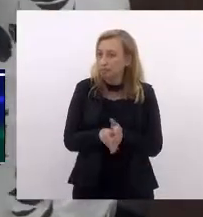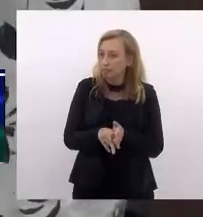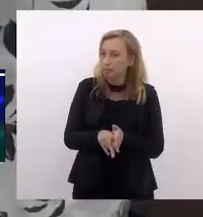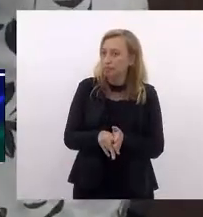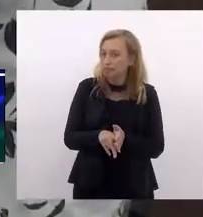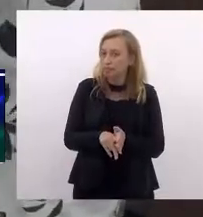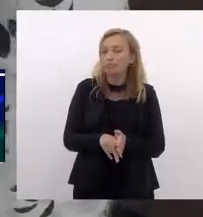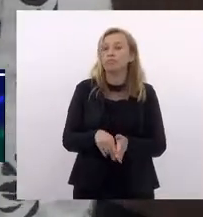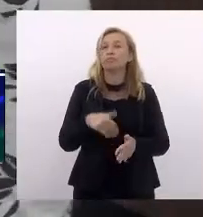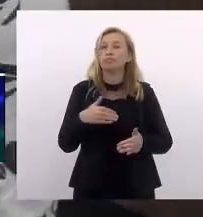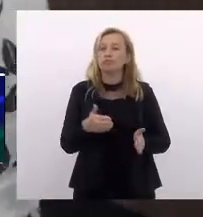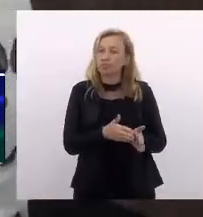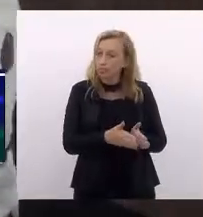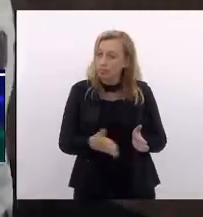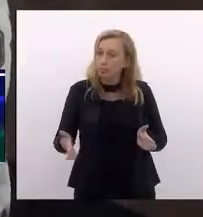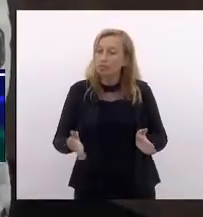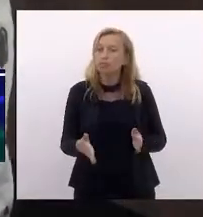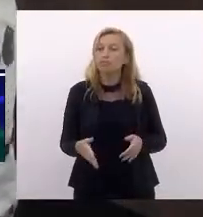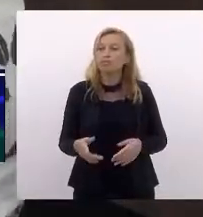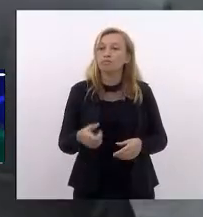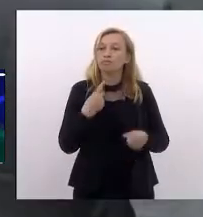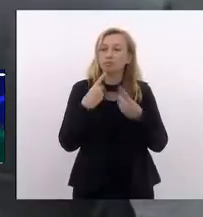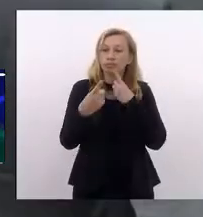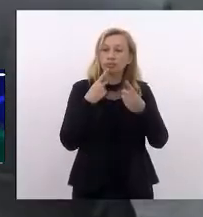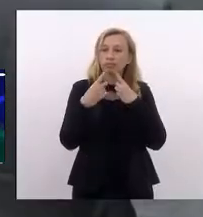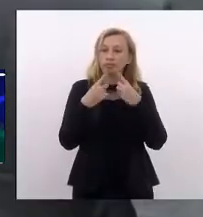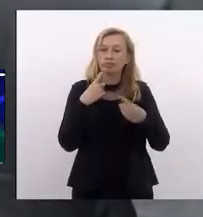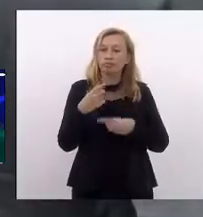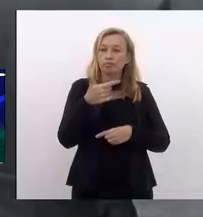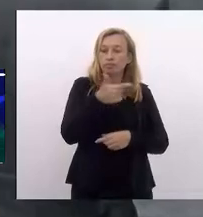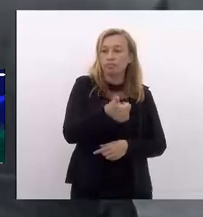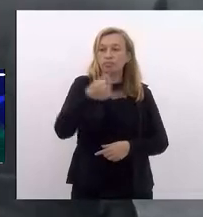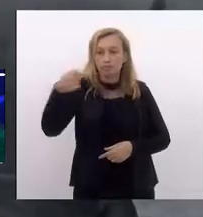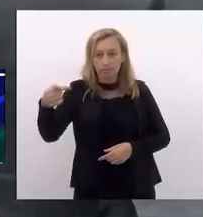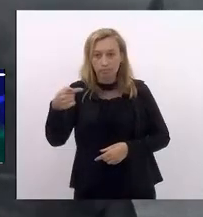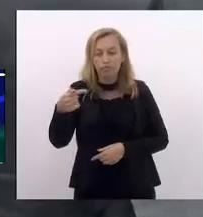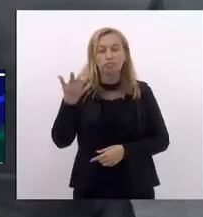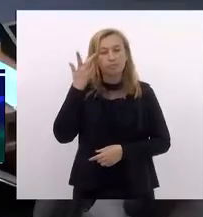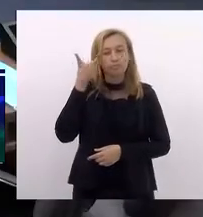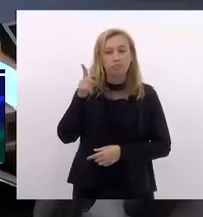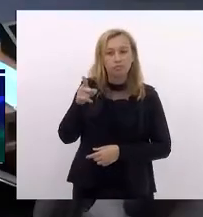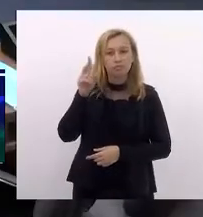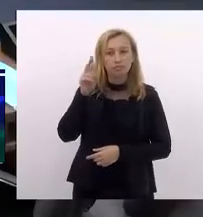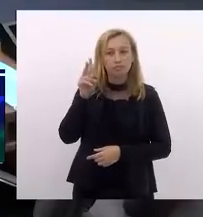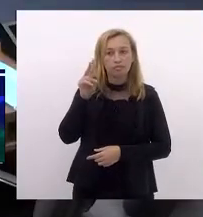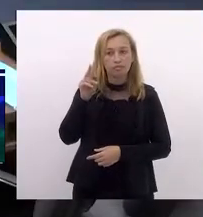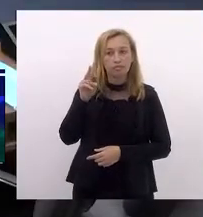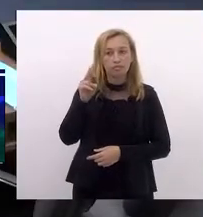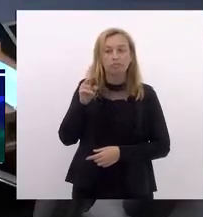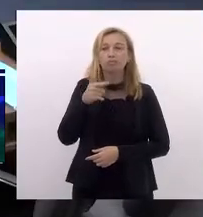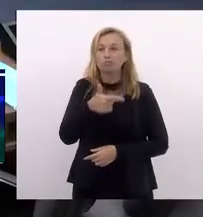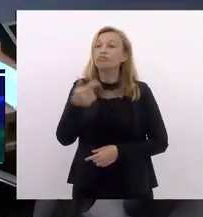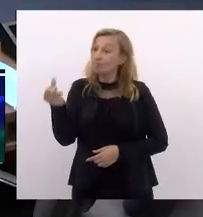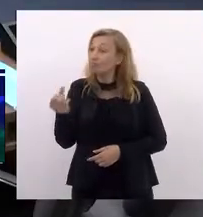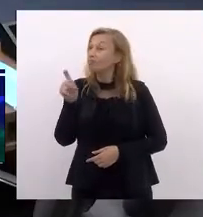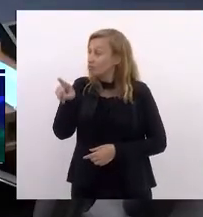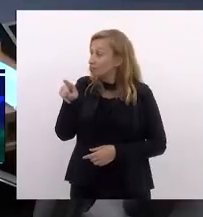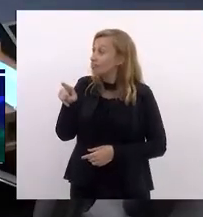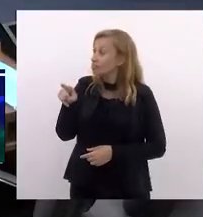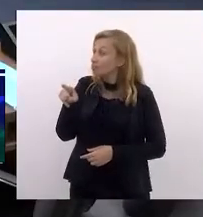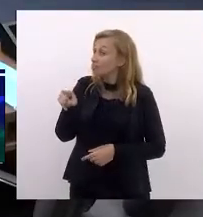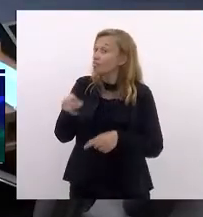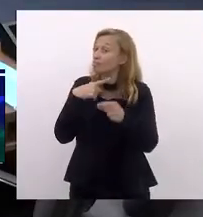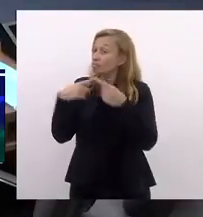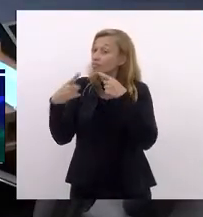parte faz parte desse processo que a gente vinha discutindo desde 2017 se não me fala em memória 2016 que